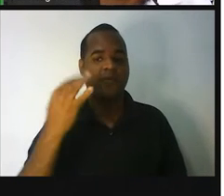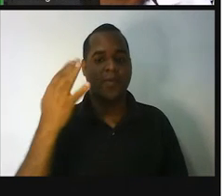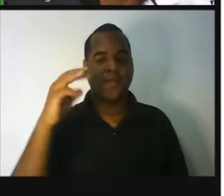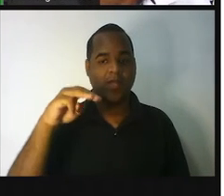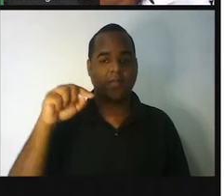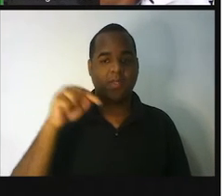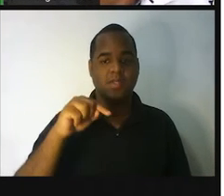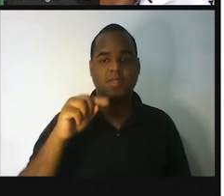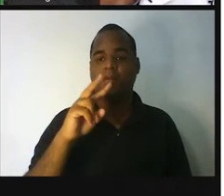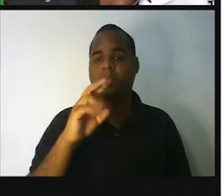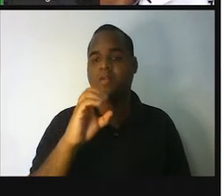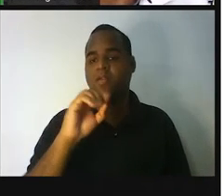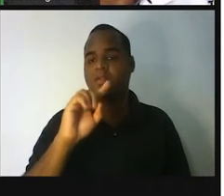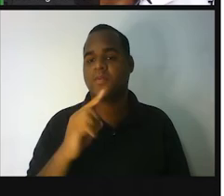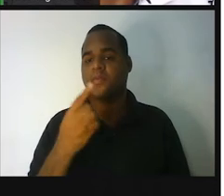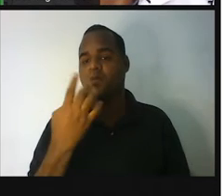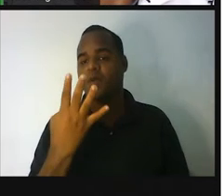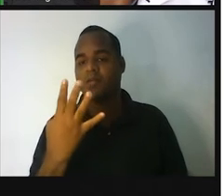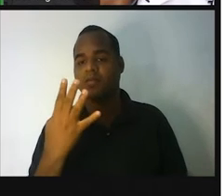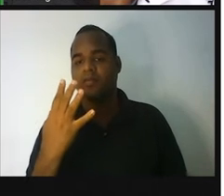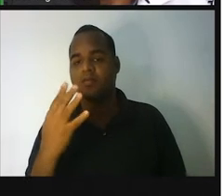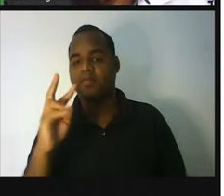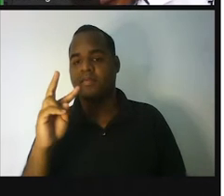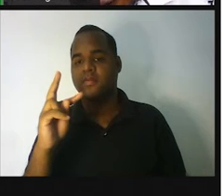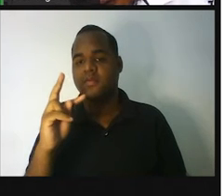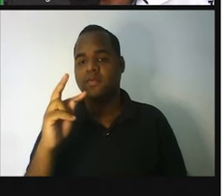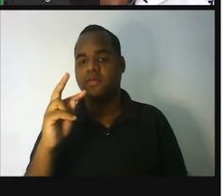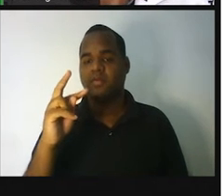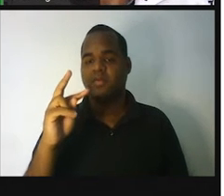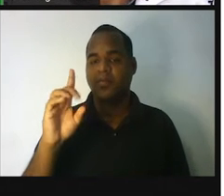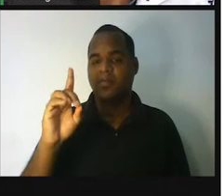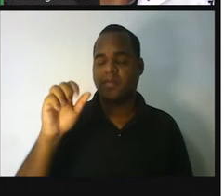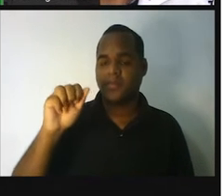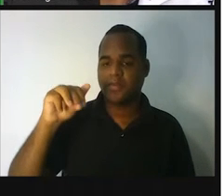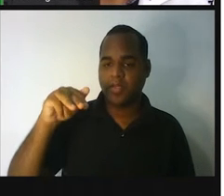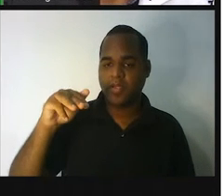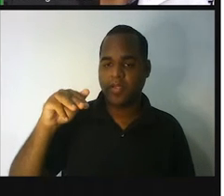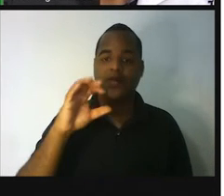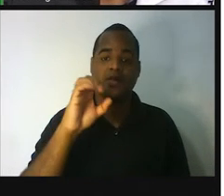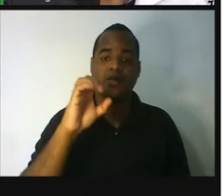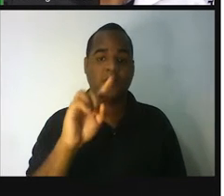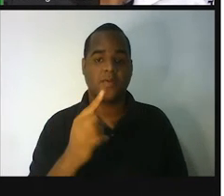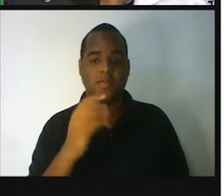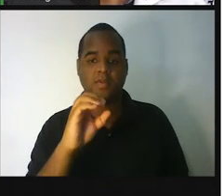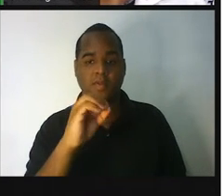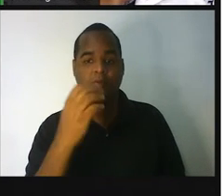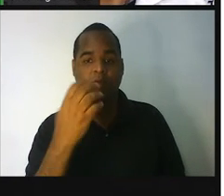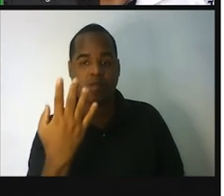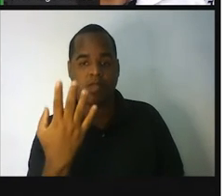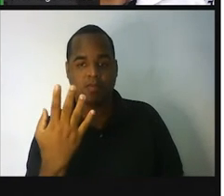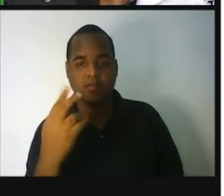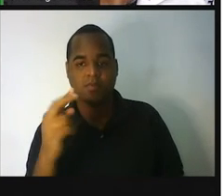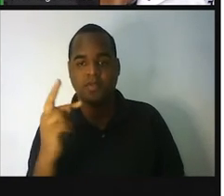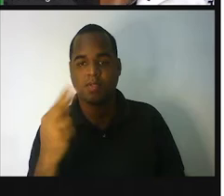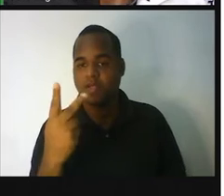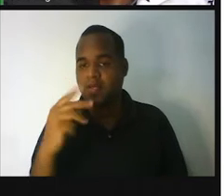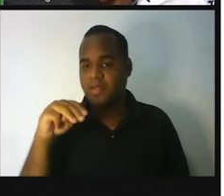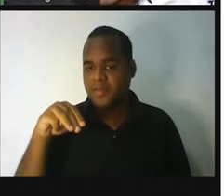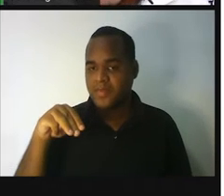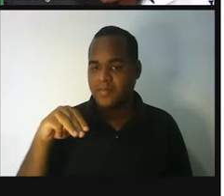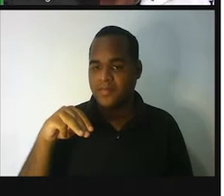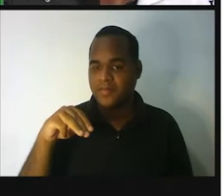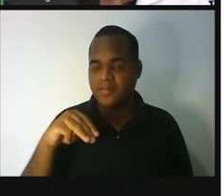comprimento é o mesmo que 0,4 decâmetros é o mesmo e 0,04